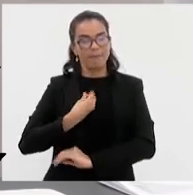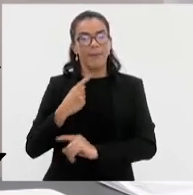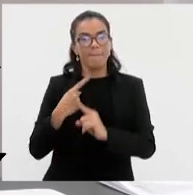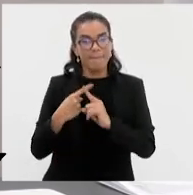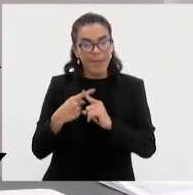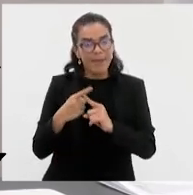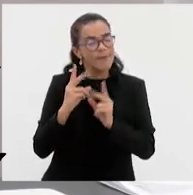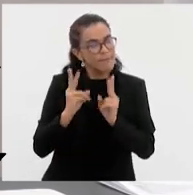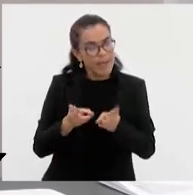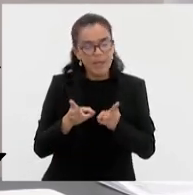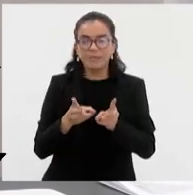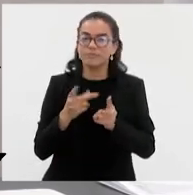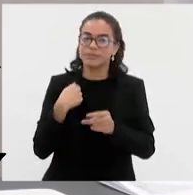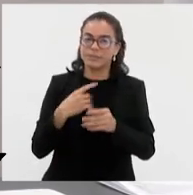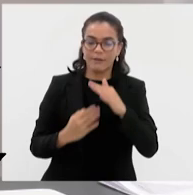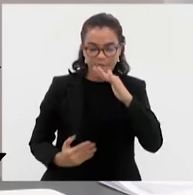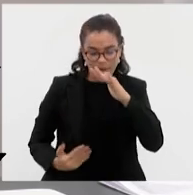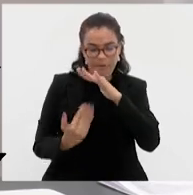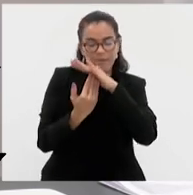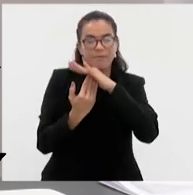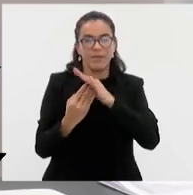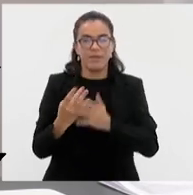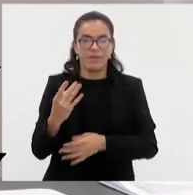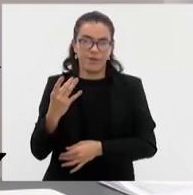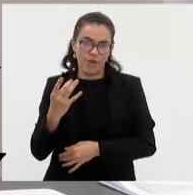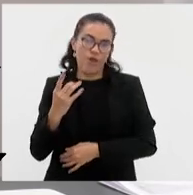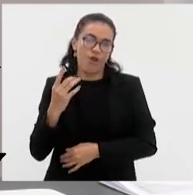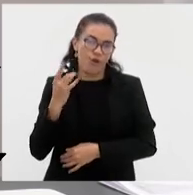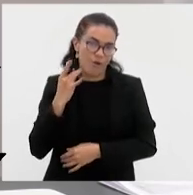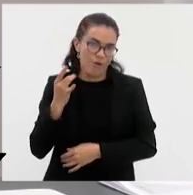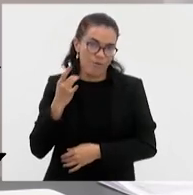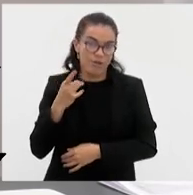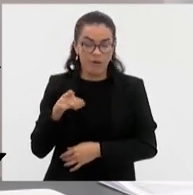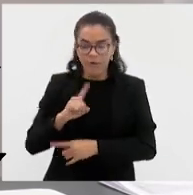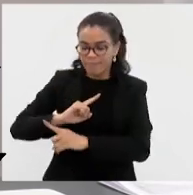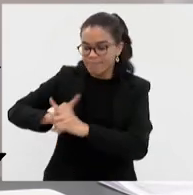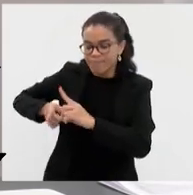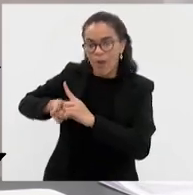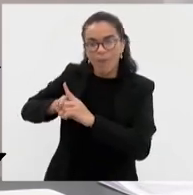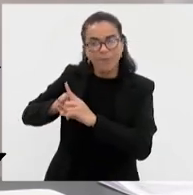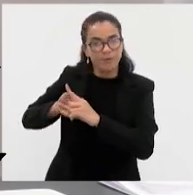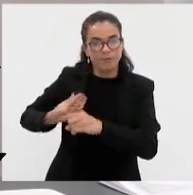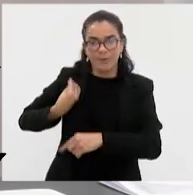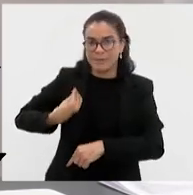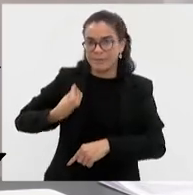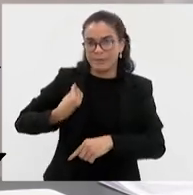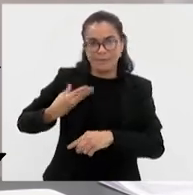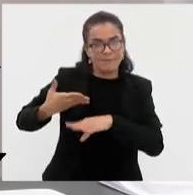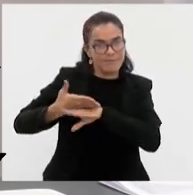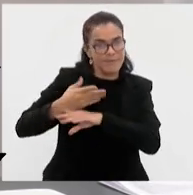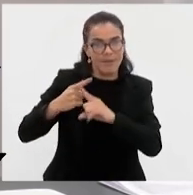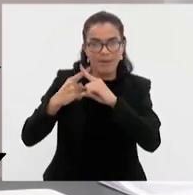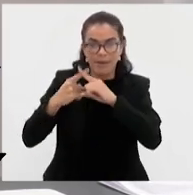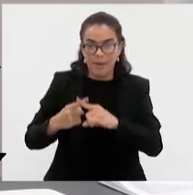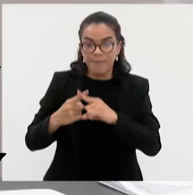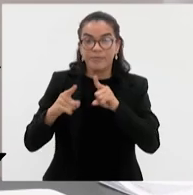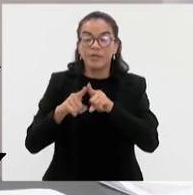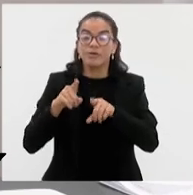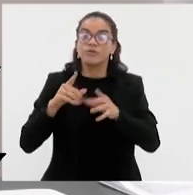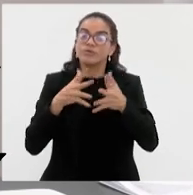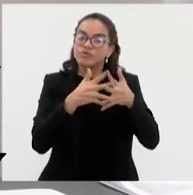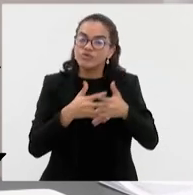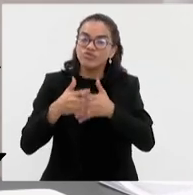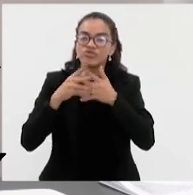normal, superior àquele índice tal de hormônios, ele vai ser impedido de competir. Nos Estados Unidos,